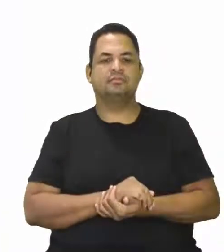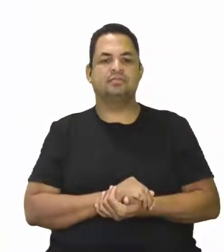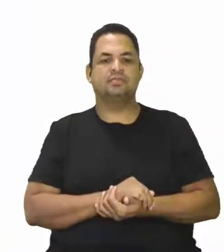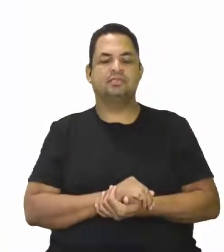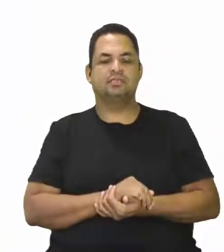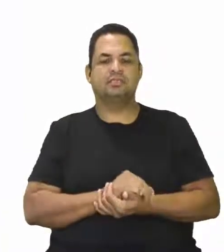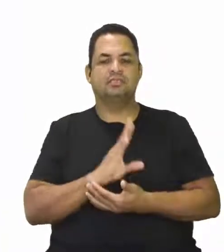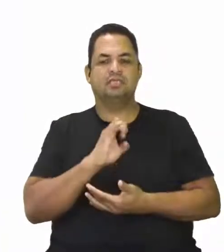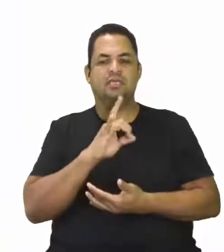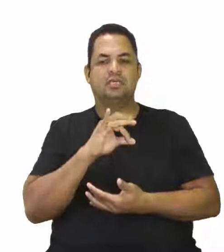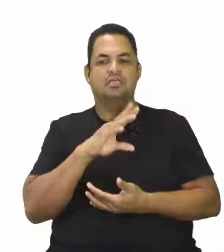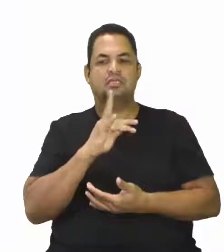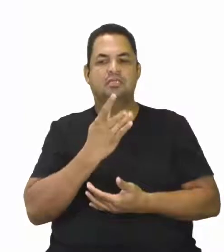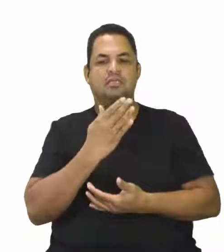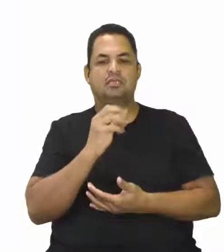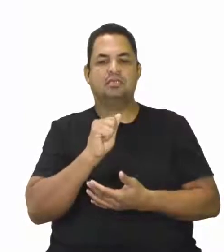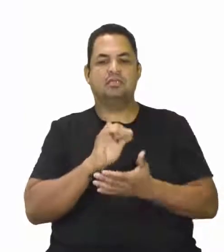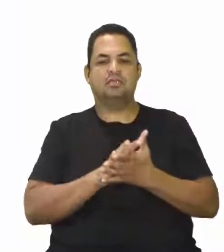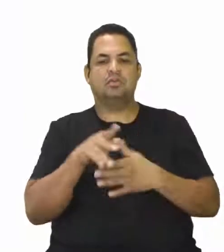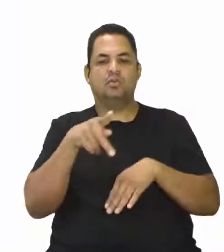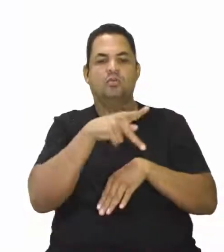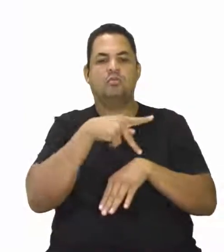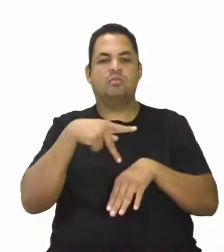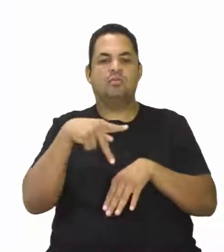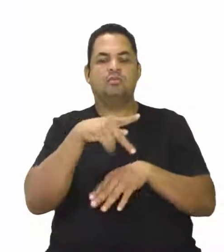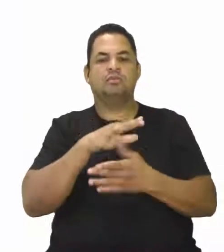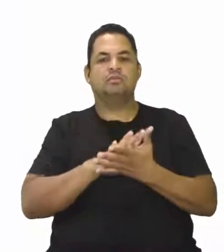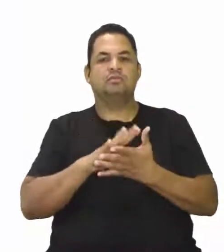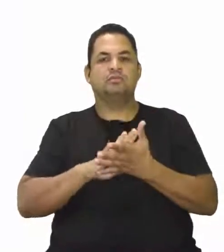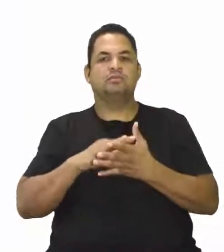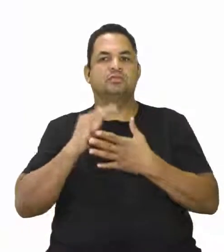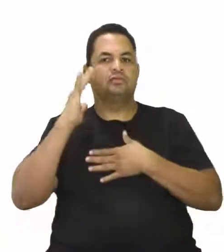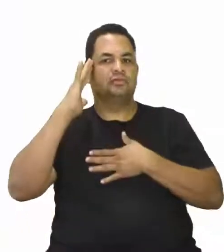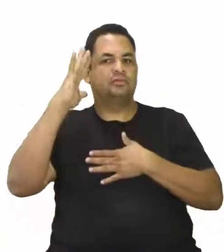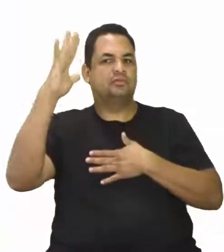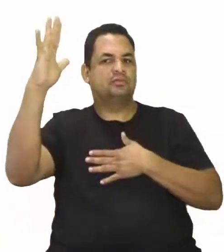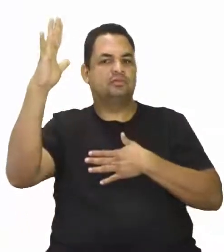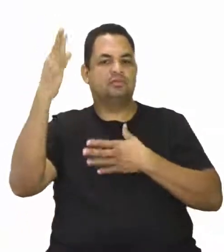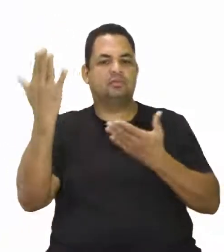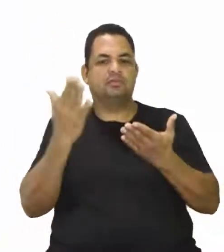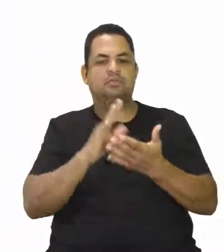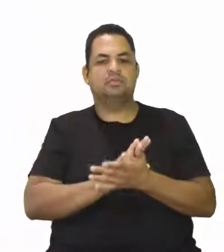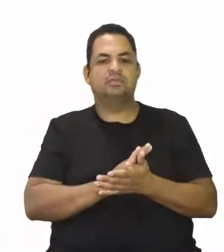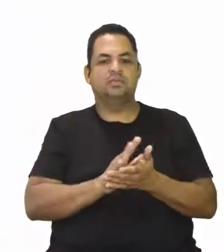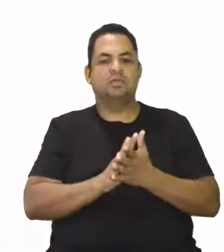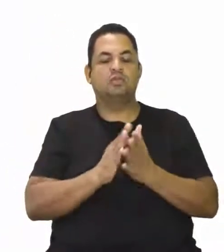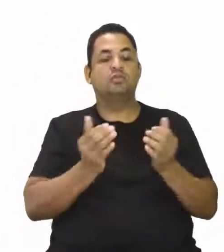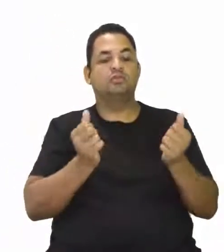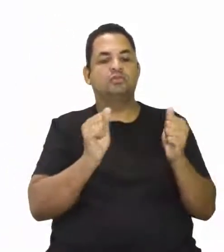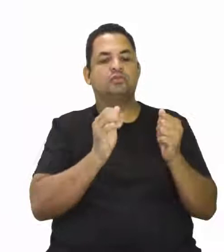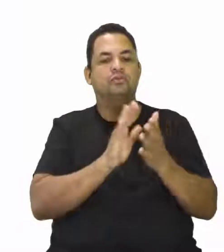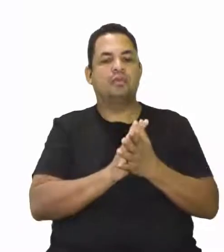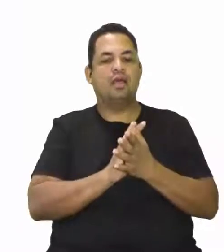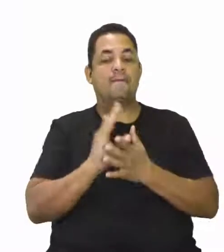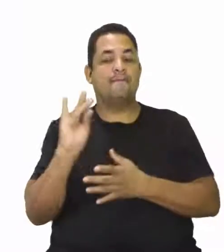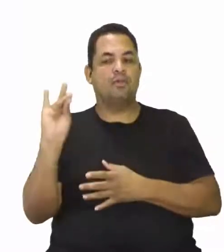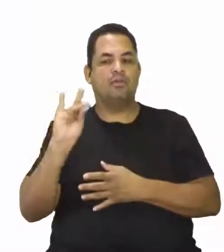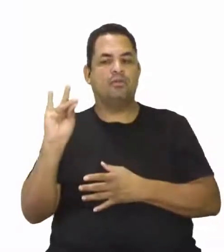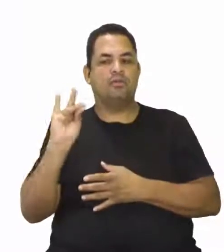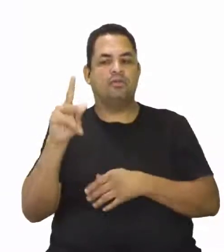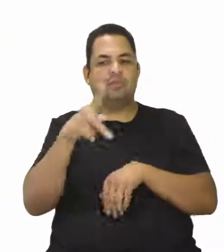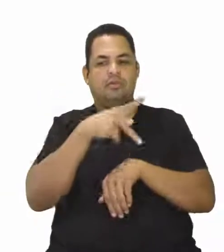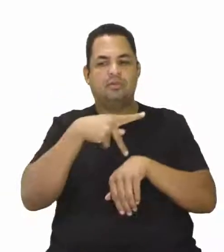ciganinha. E o país que nós vamos fazer nossa viagem é bem pertinho aqui, é o nosso vizinho, La